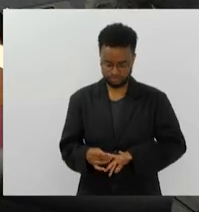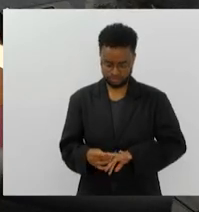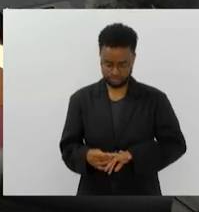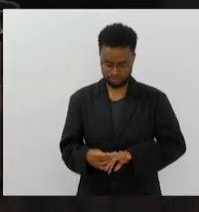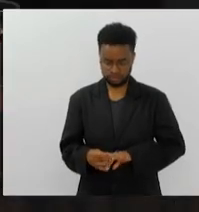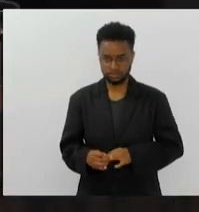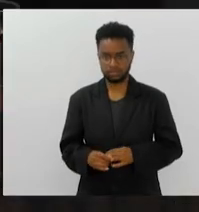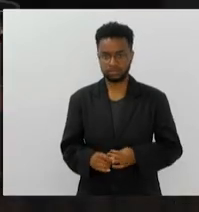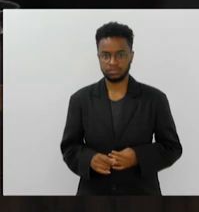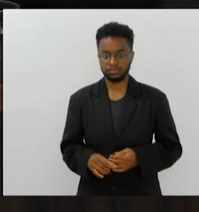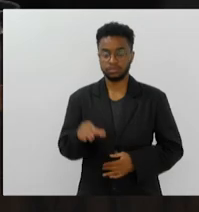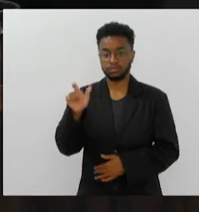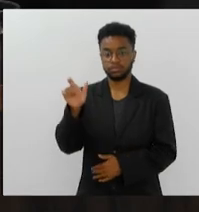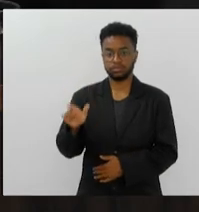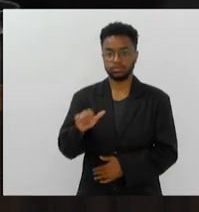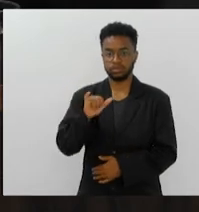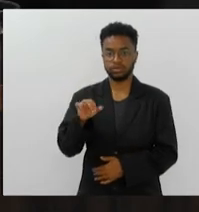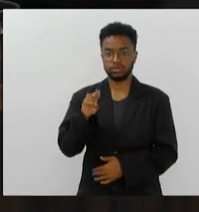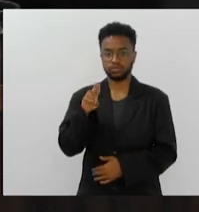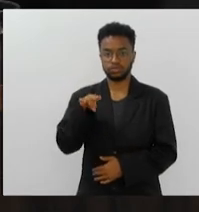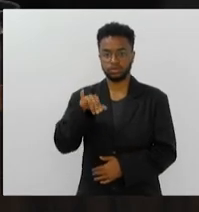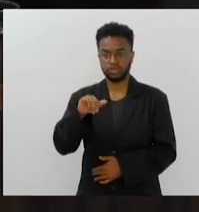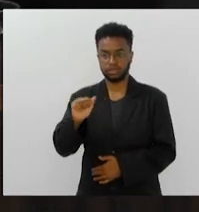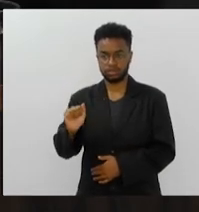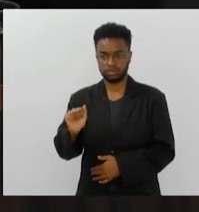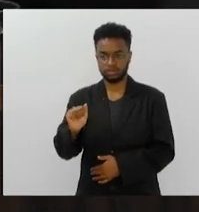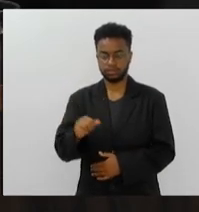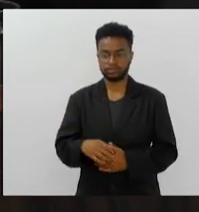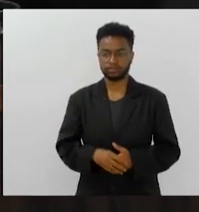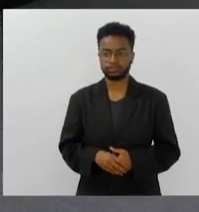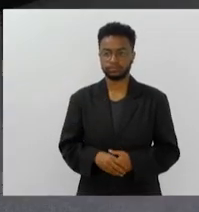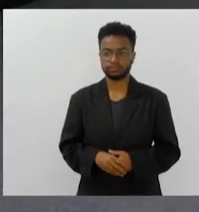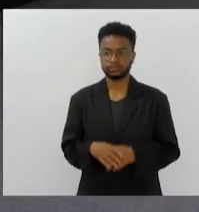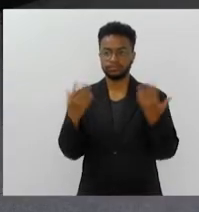Doutora Júnia Bonfante Raimundo.